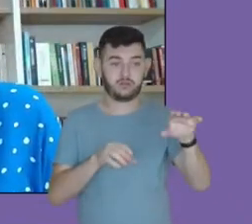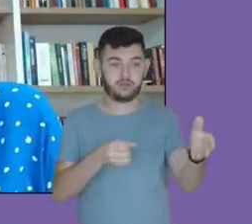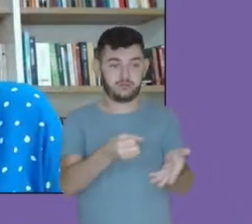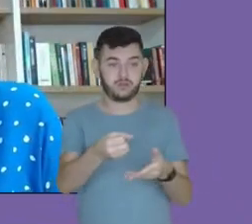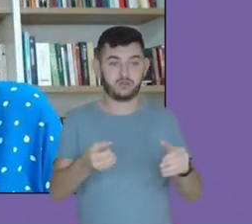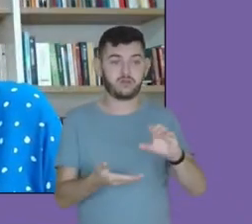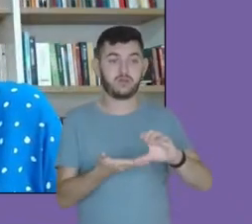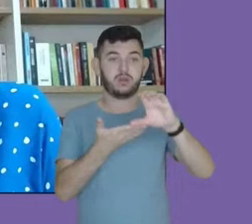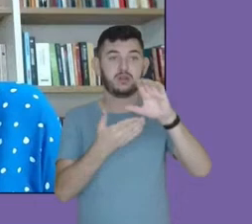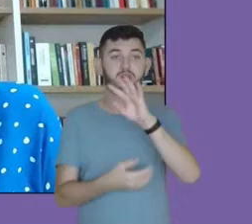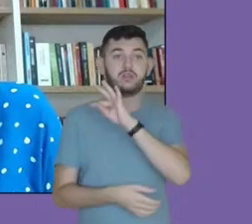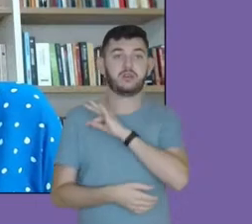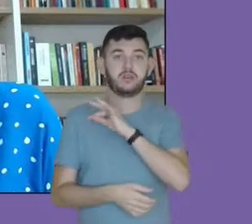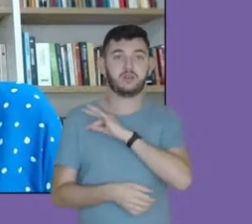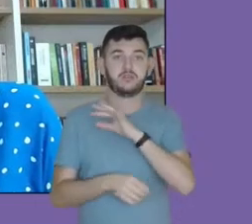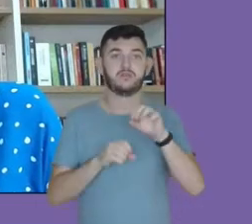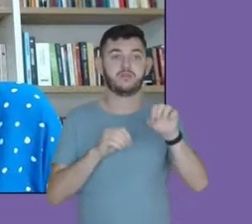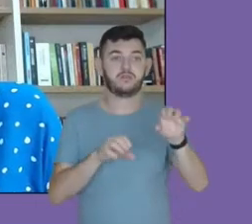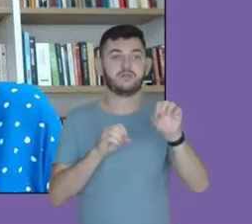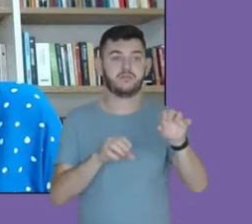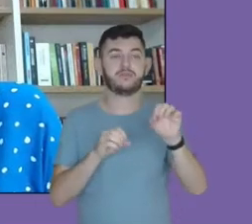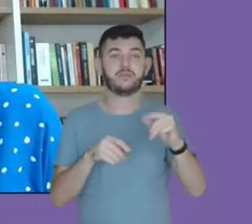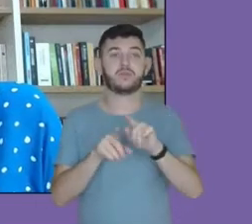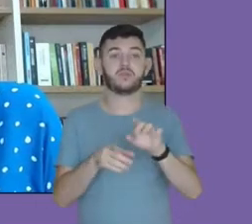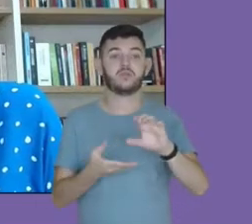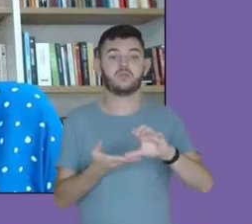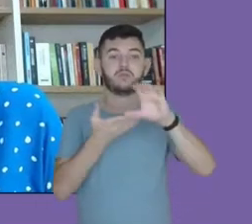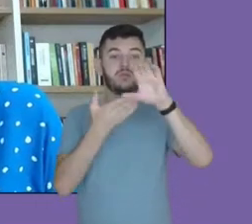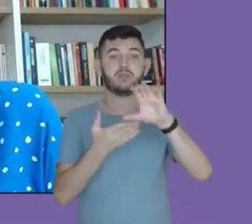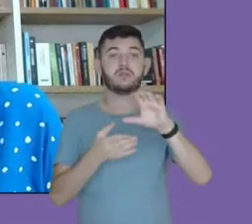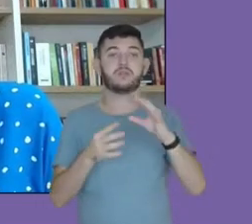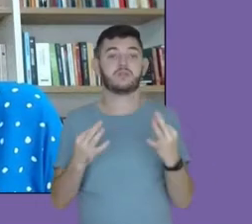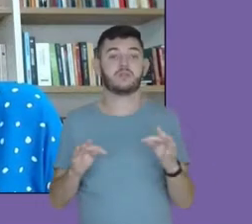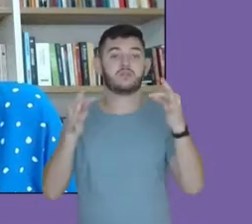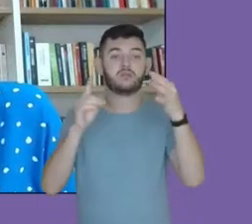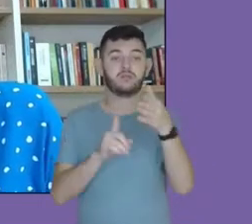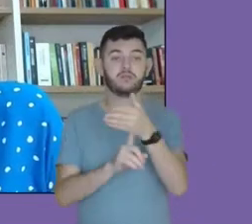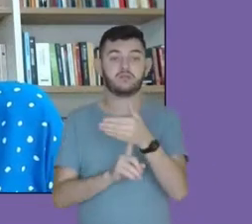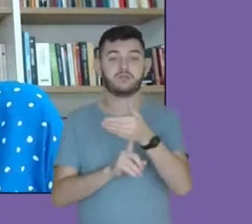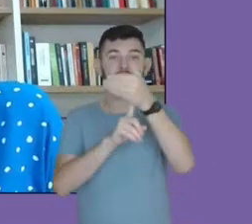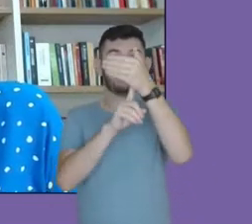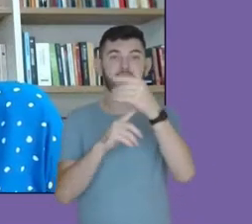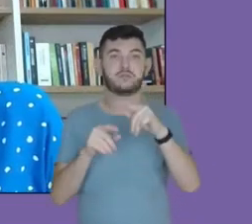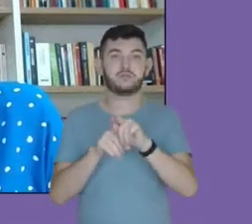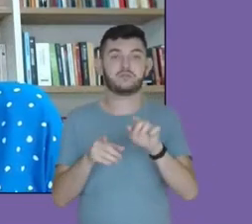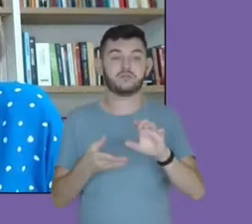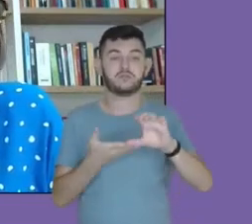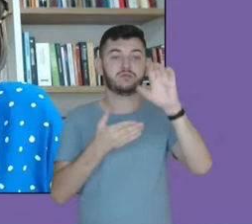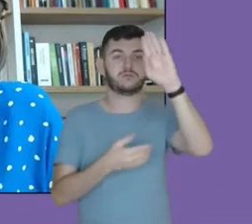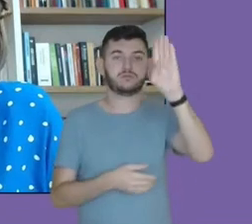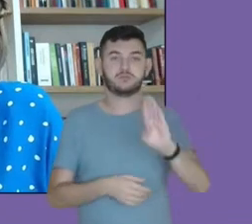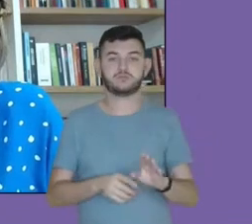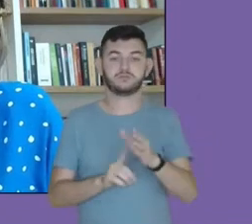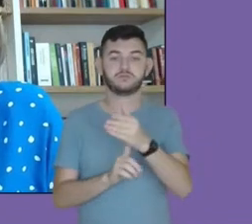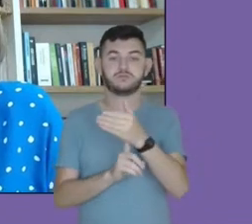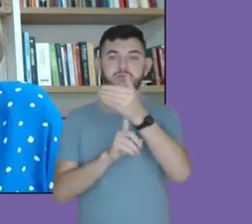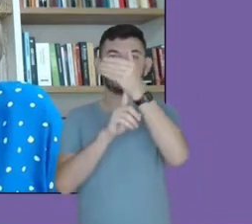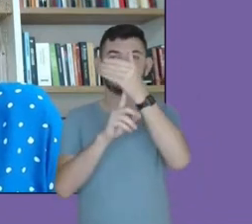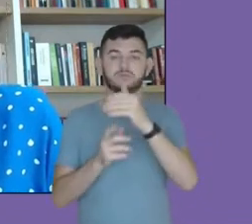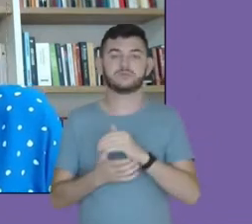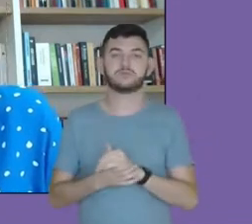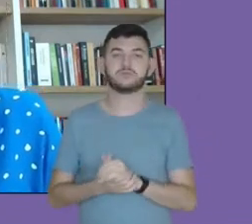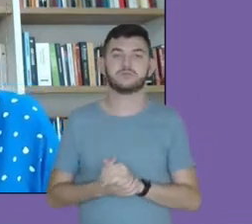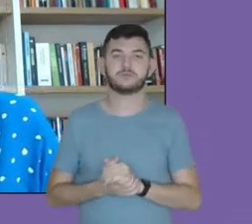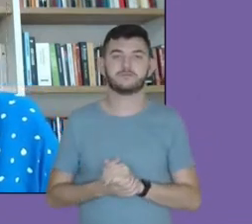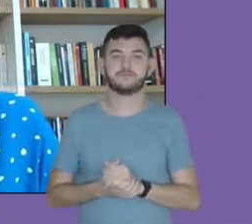Social, no Comitê Interministerial de Tecnologia Assistiva, no Comitê Brasileiro de Tecnologia Assistiva. E